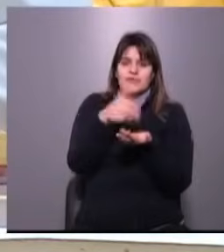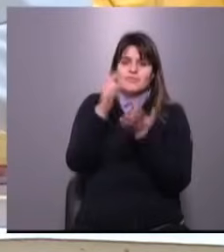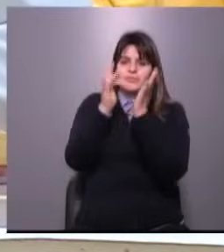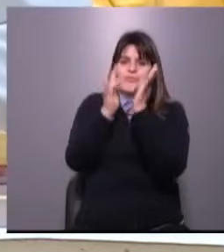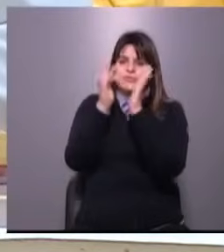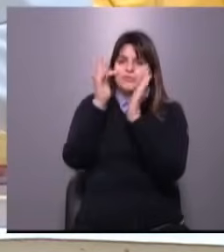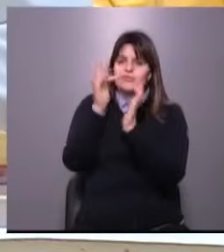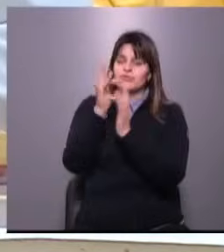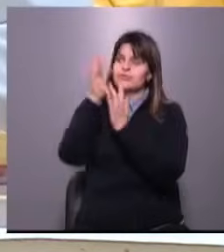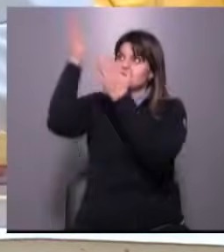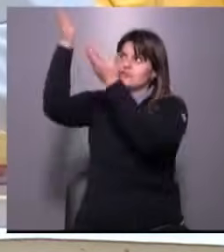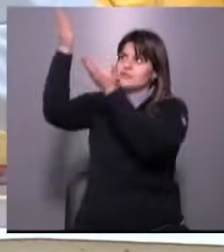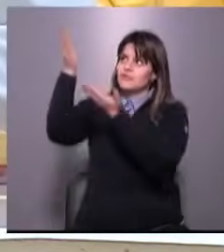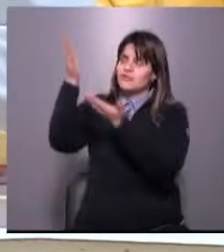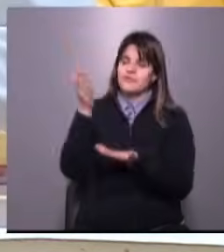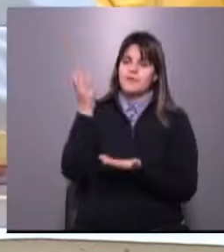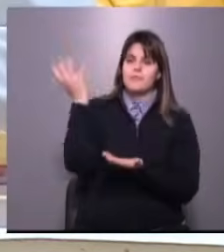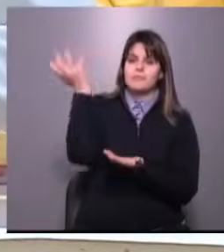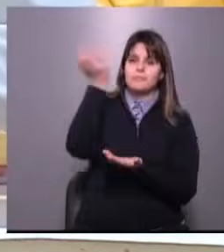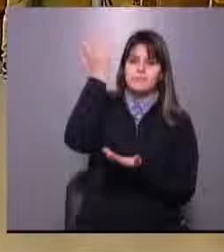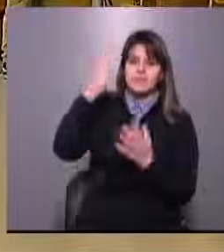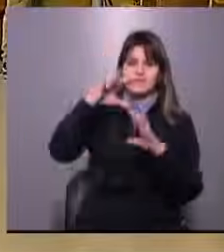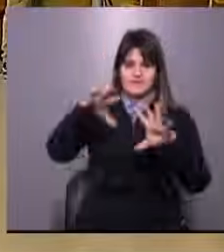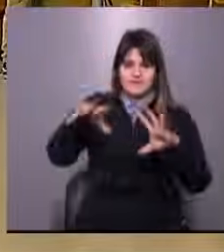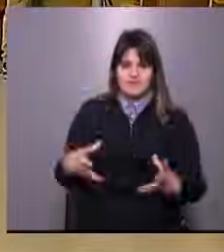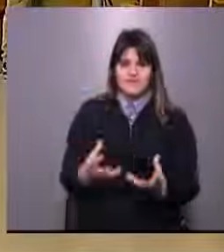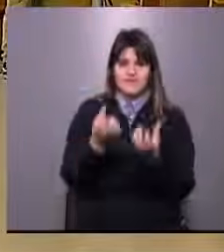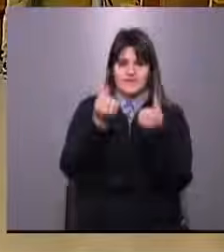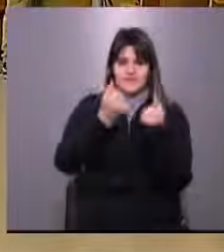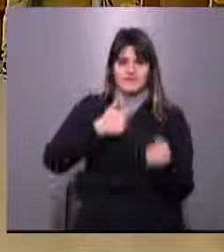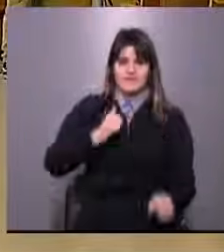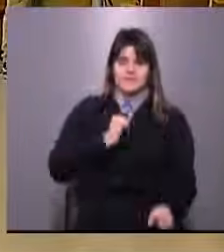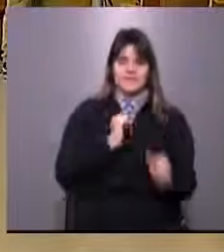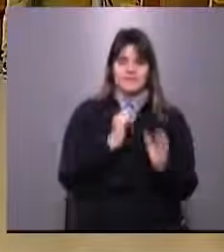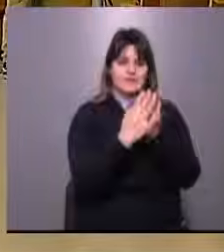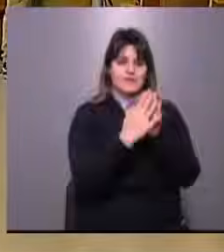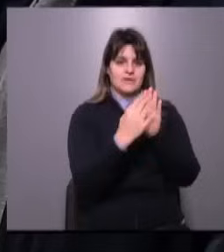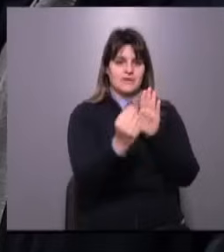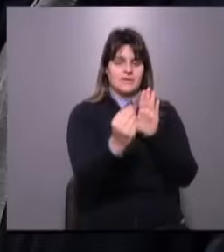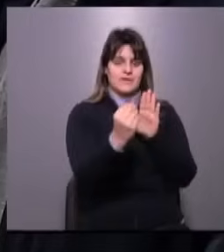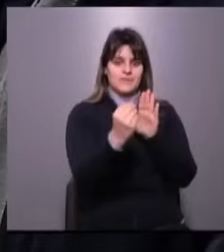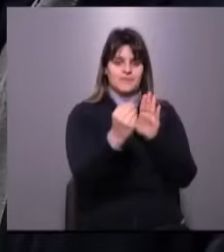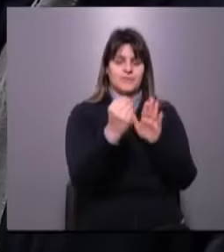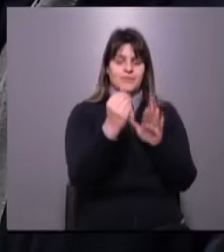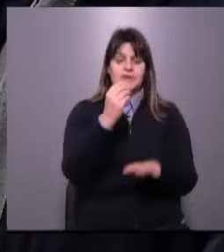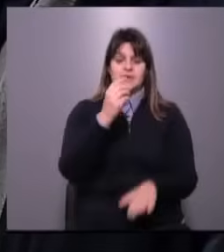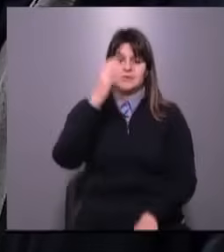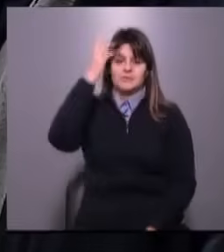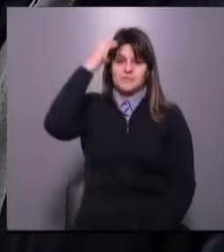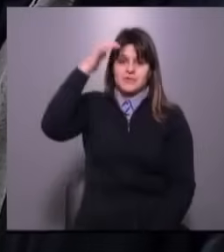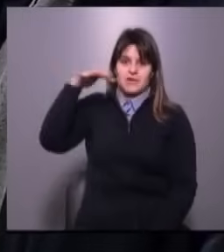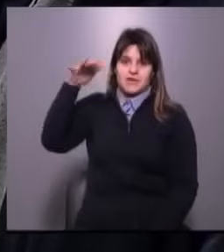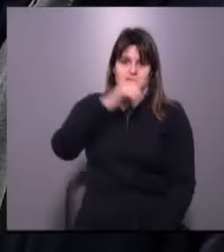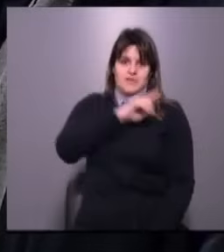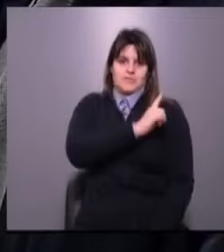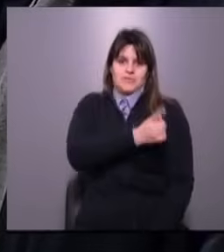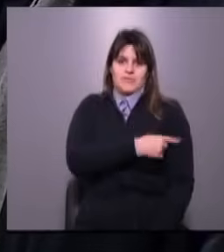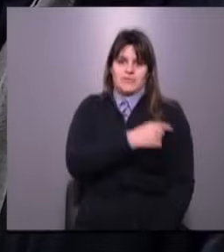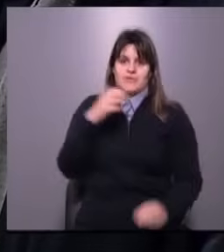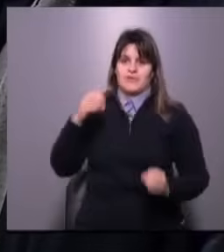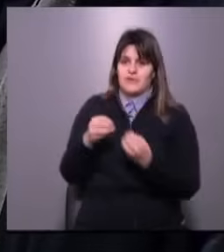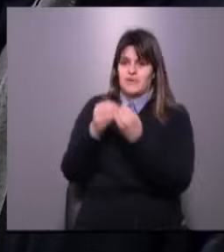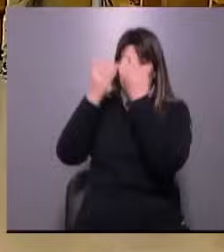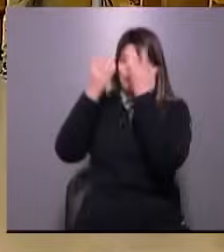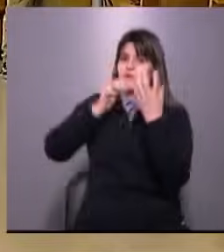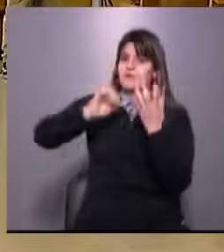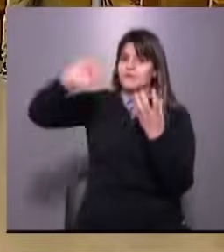enquanto esperamos a vinda gloriosa de Jesus Cristo, nosso Salvador.